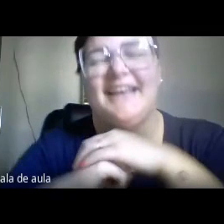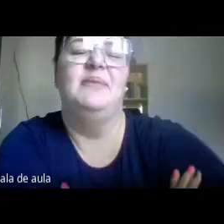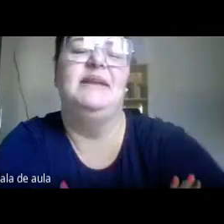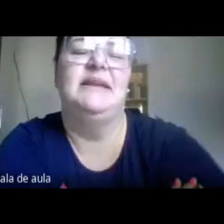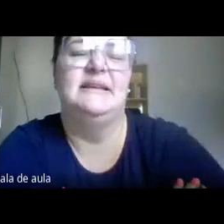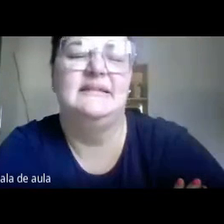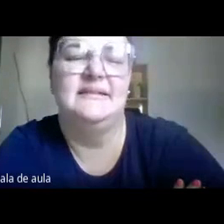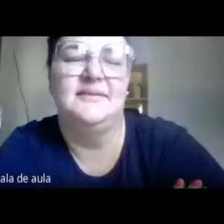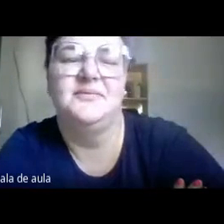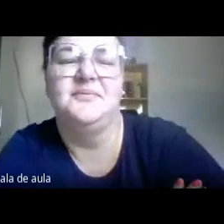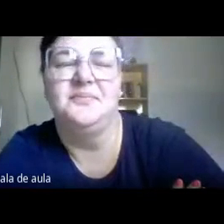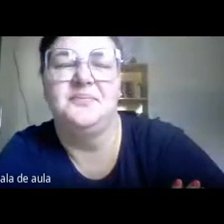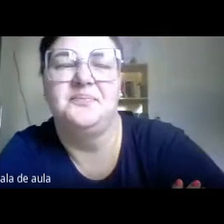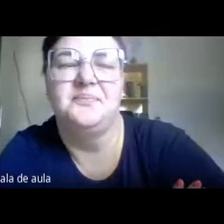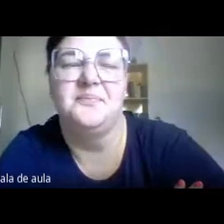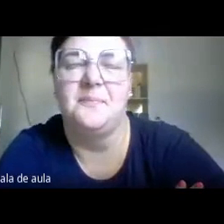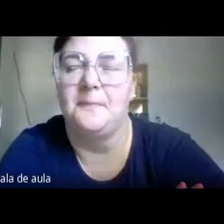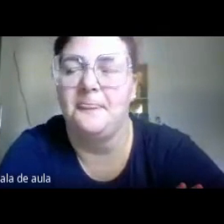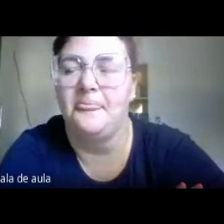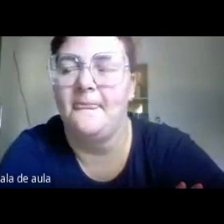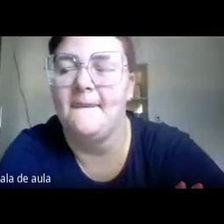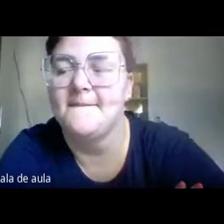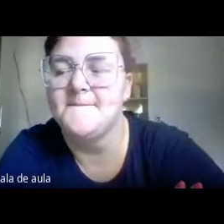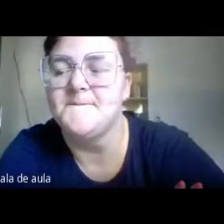Podem falar, meninas.